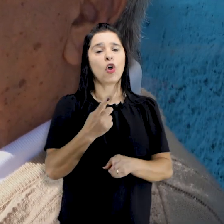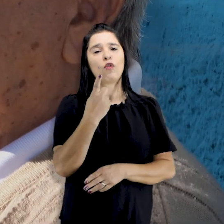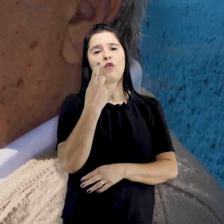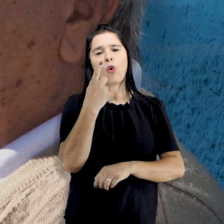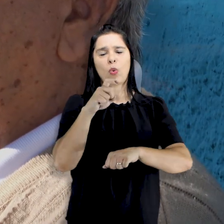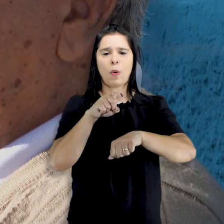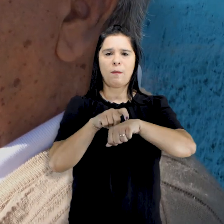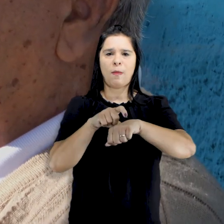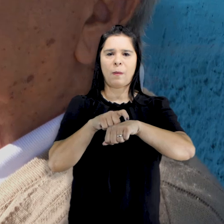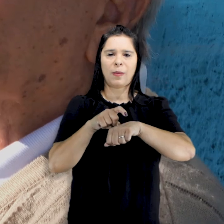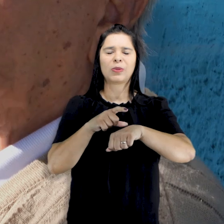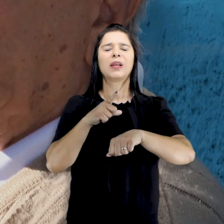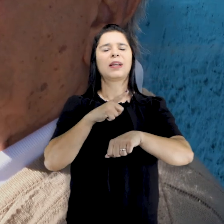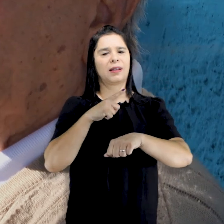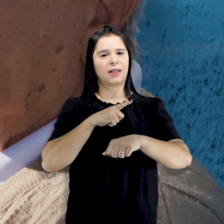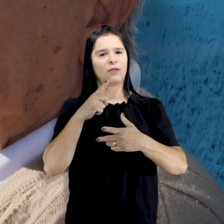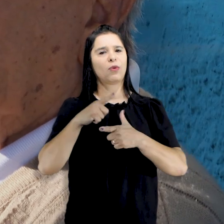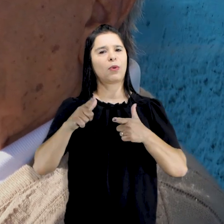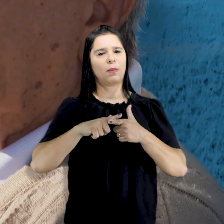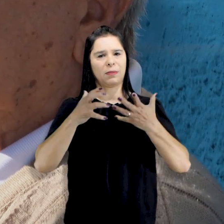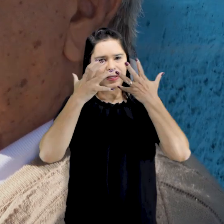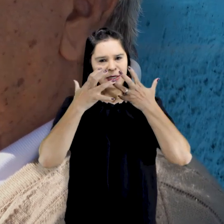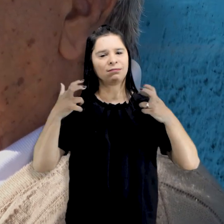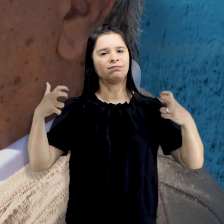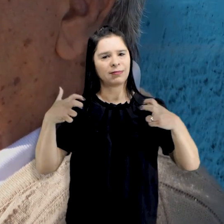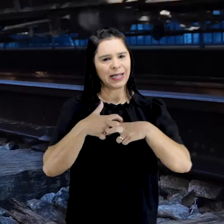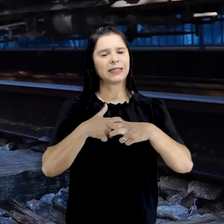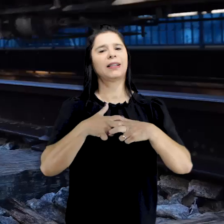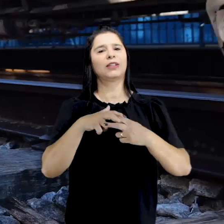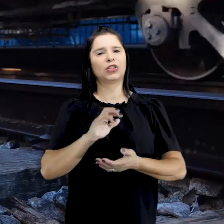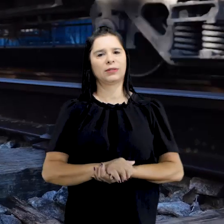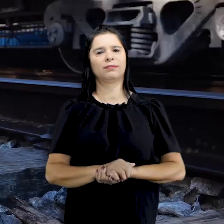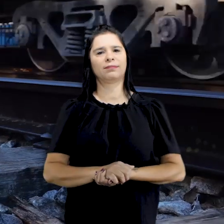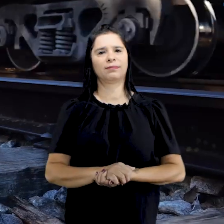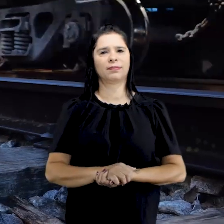eu passei por uma turbulência com esse acidente.